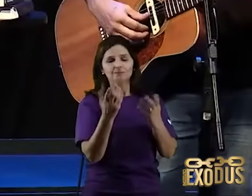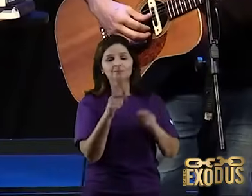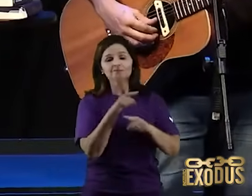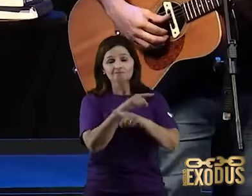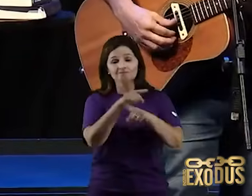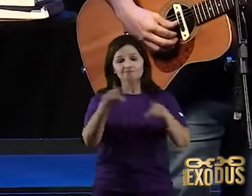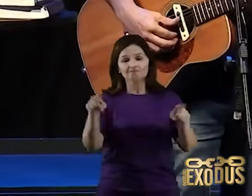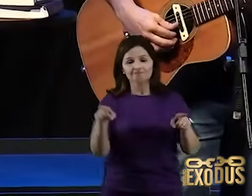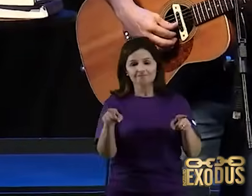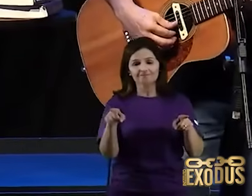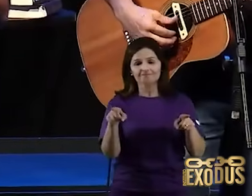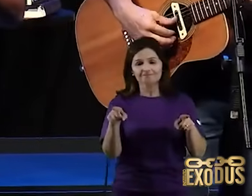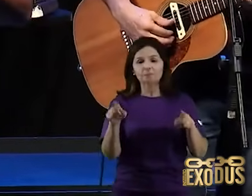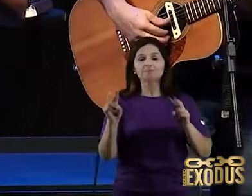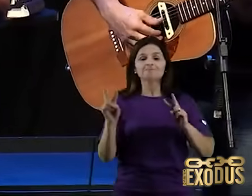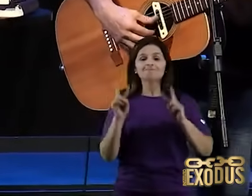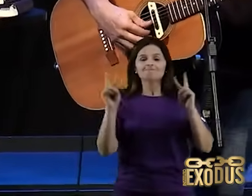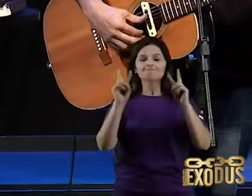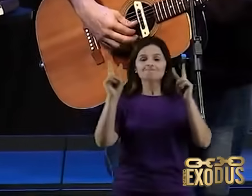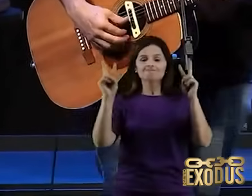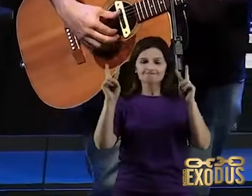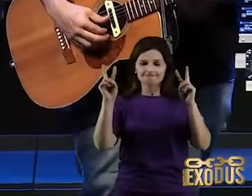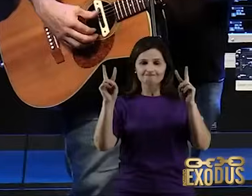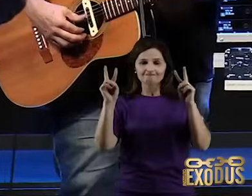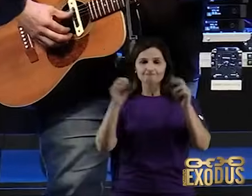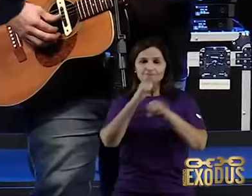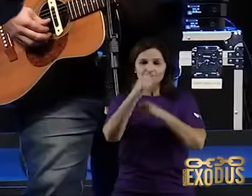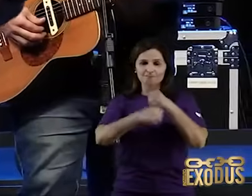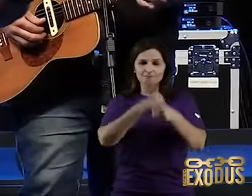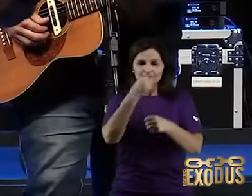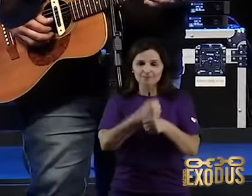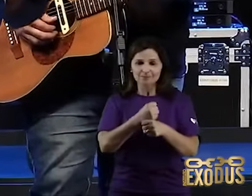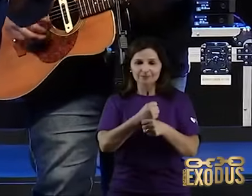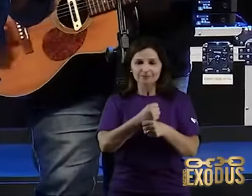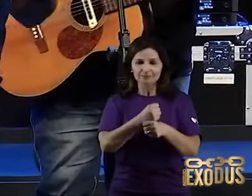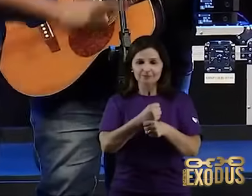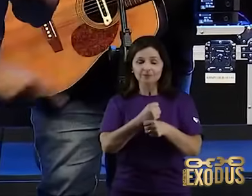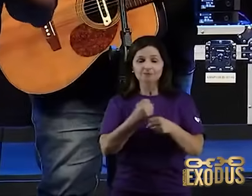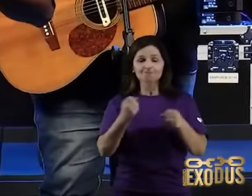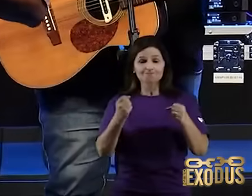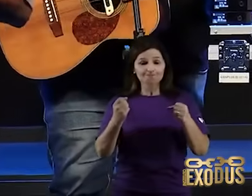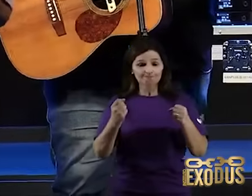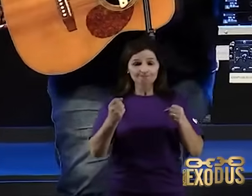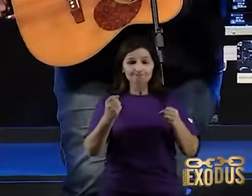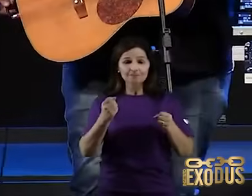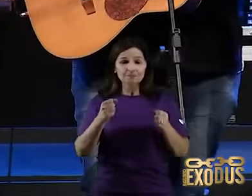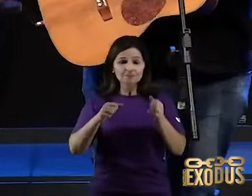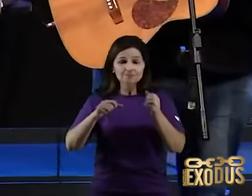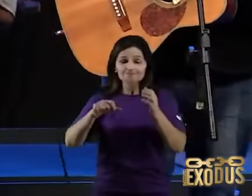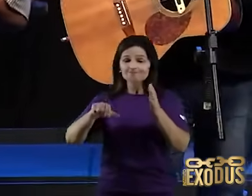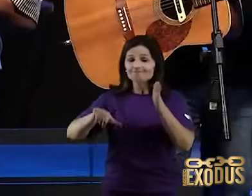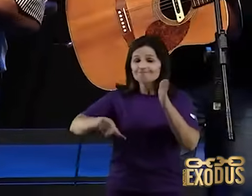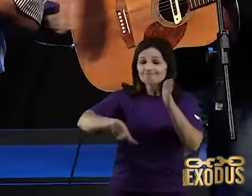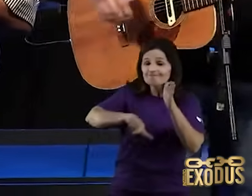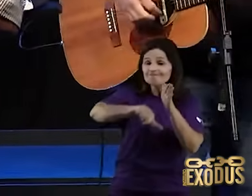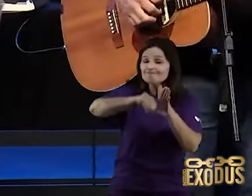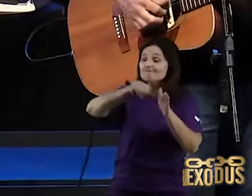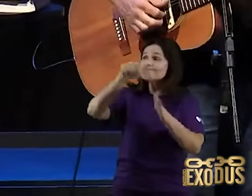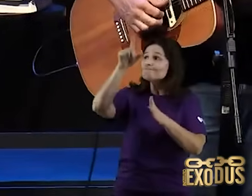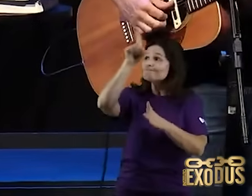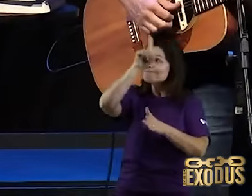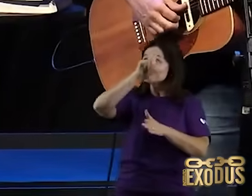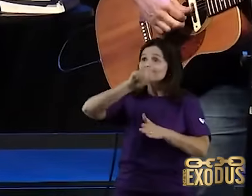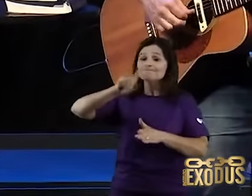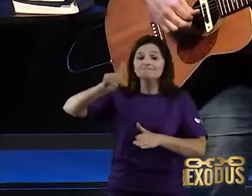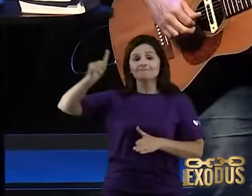ano tá na mão do senhor Ó coloque Deus em primeiro lugar e a sua justiça viva a